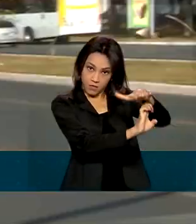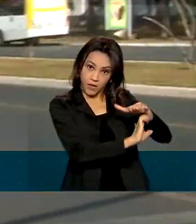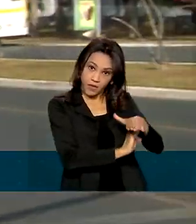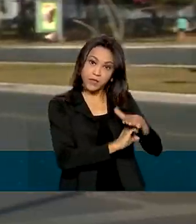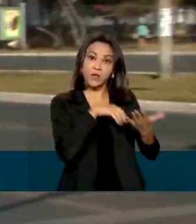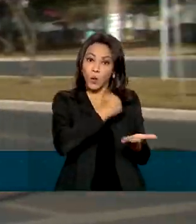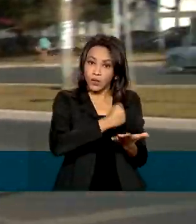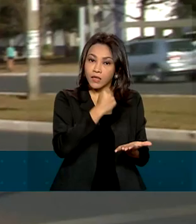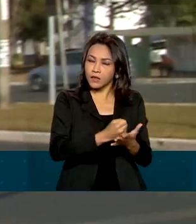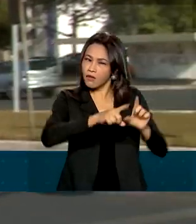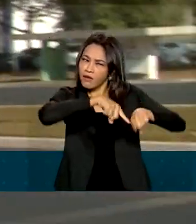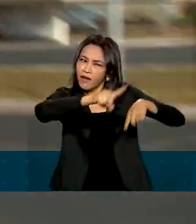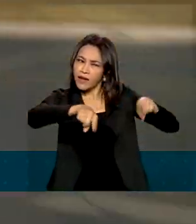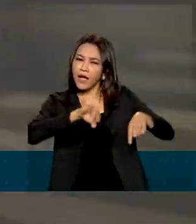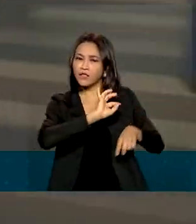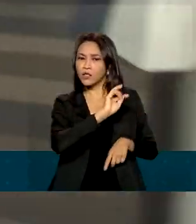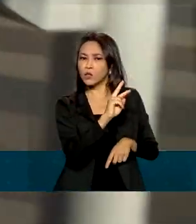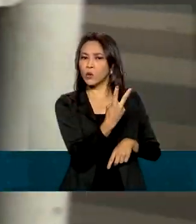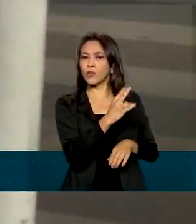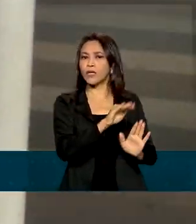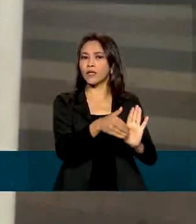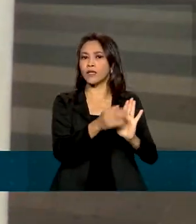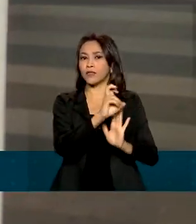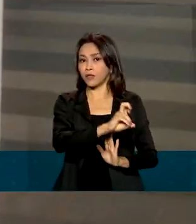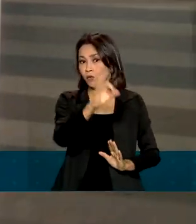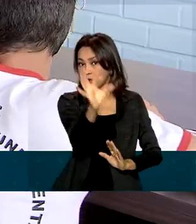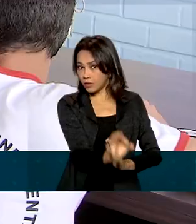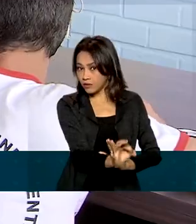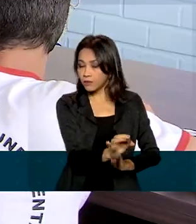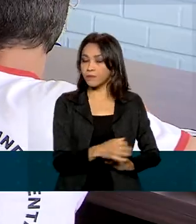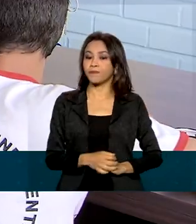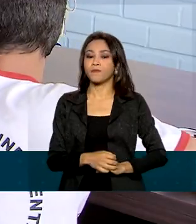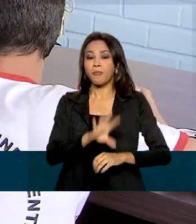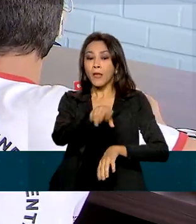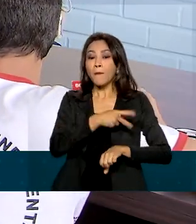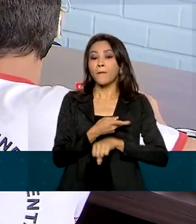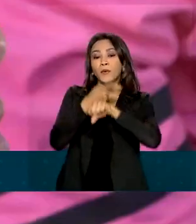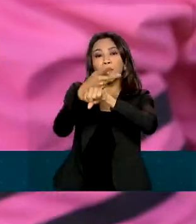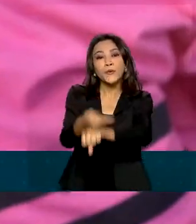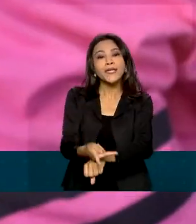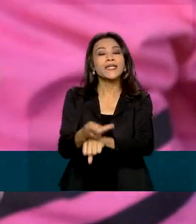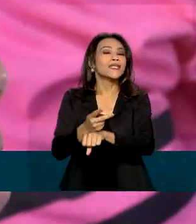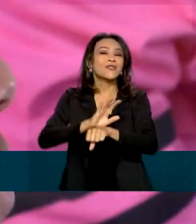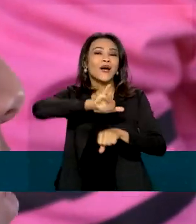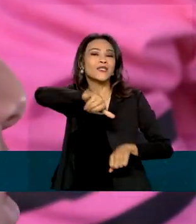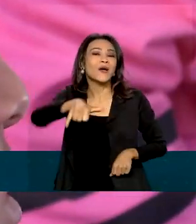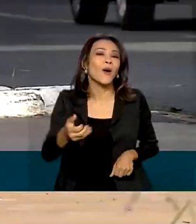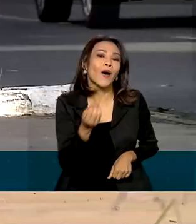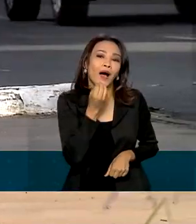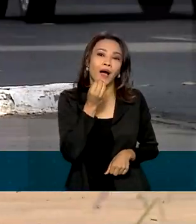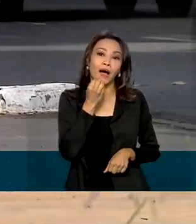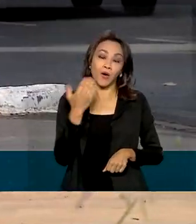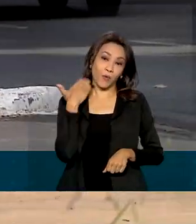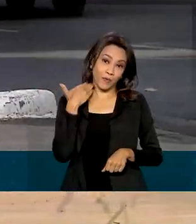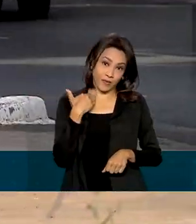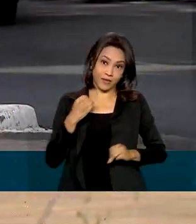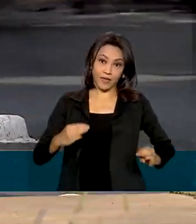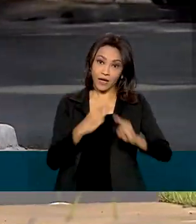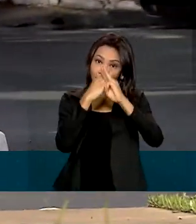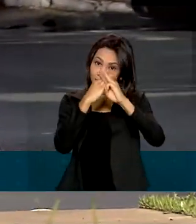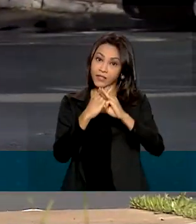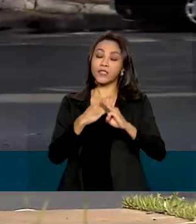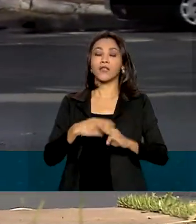deve variar de 2% a 5%. Em busca de ampliar as oportunidades, a Caixa Econômica Federal